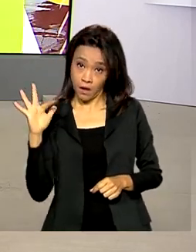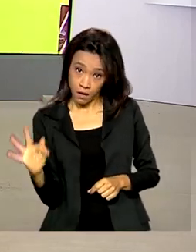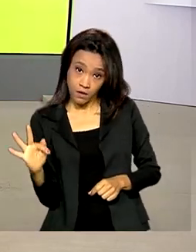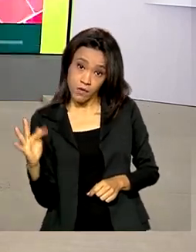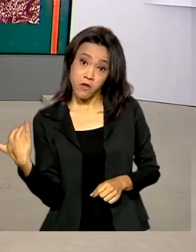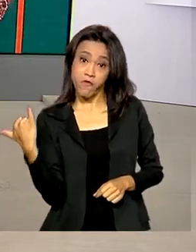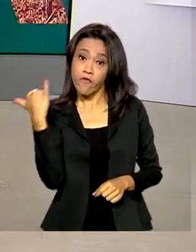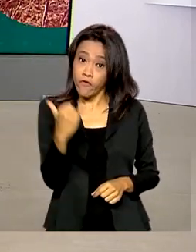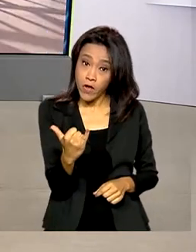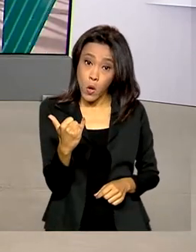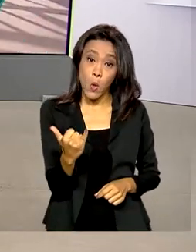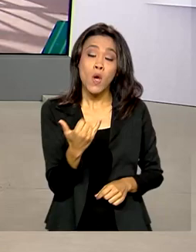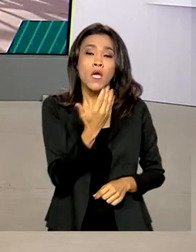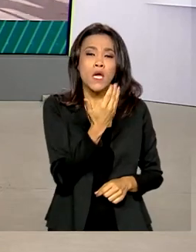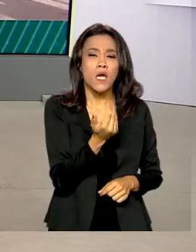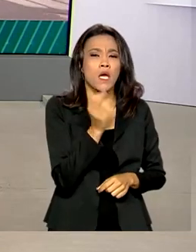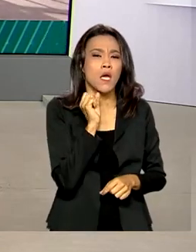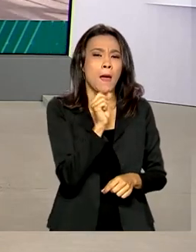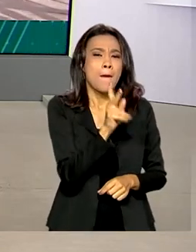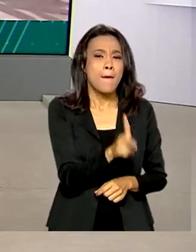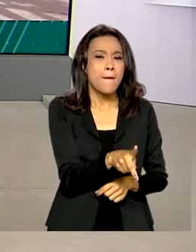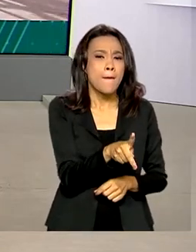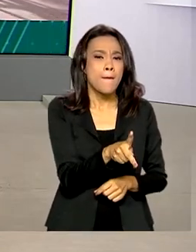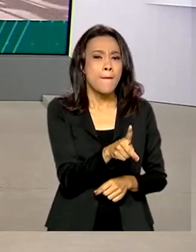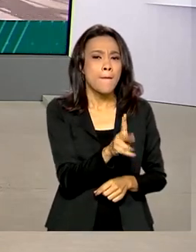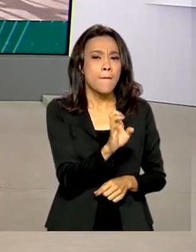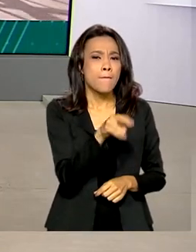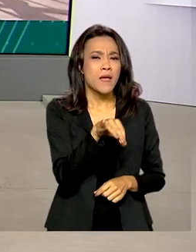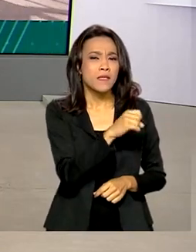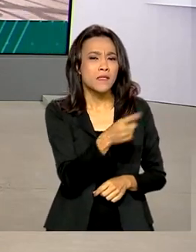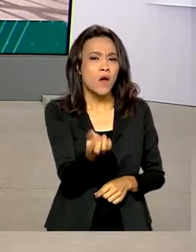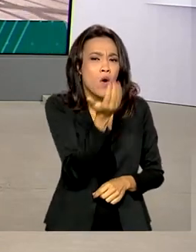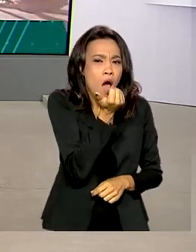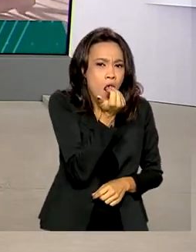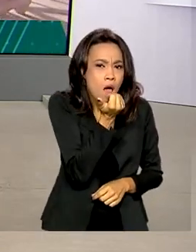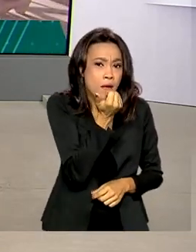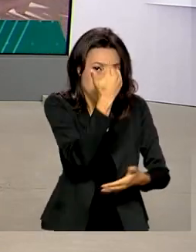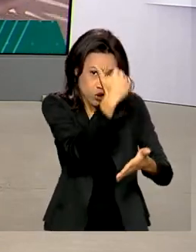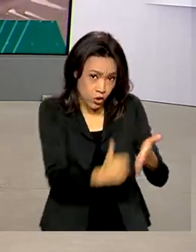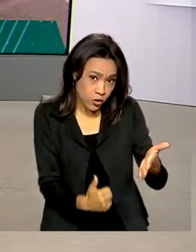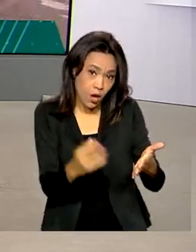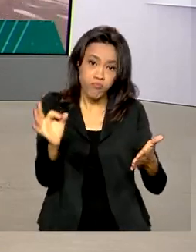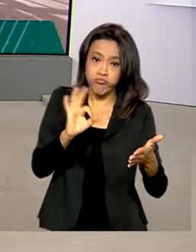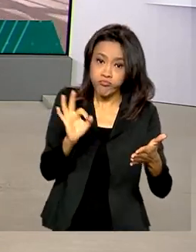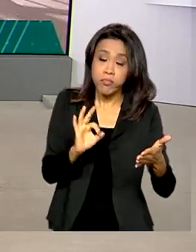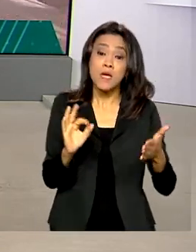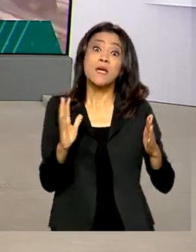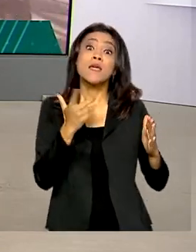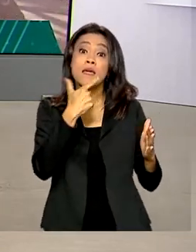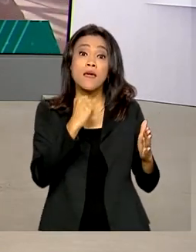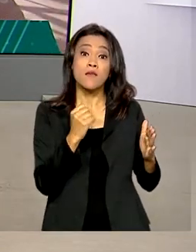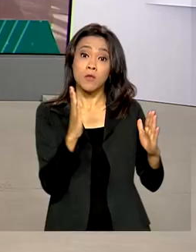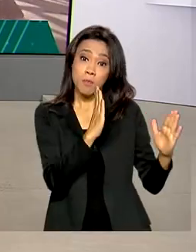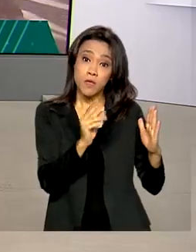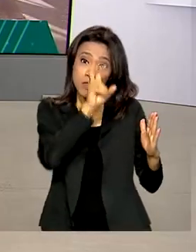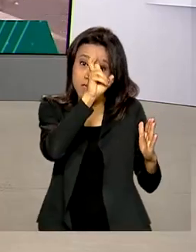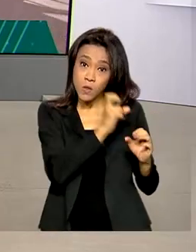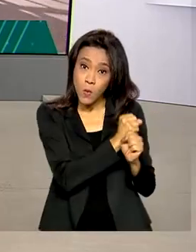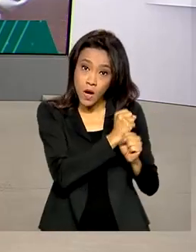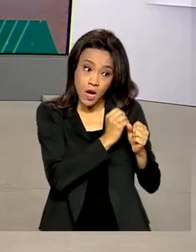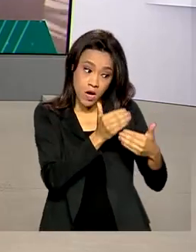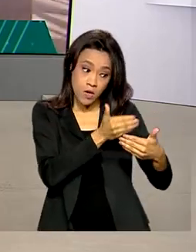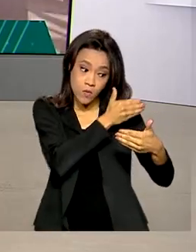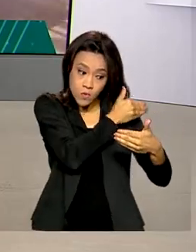não devem ser mais tributadas, quem recebeu pensão nos últimos 5 anos pode pedir a restituição do